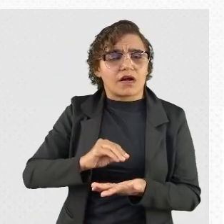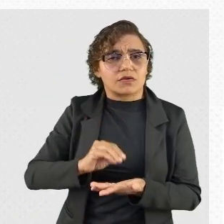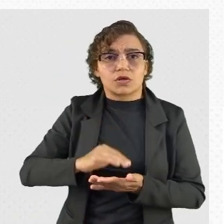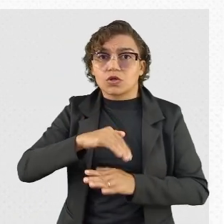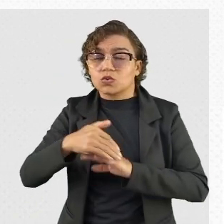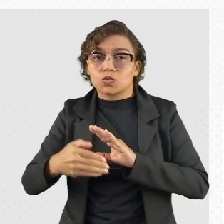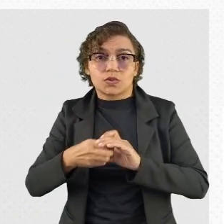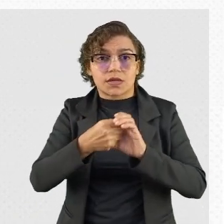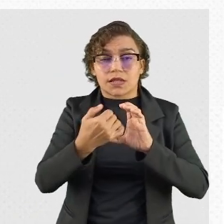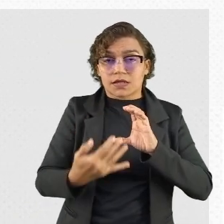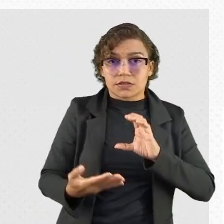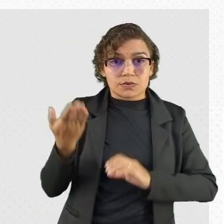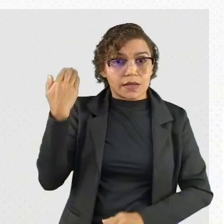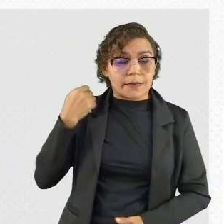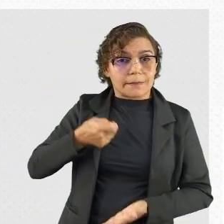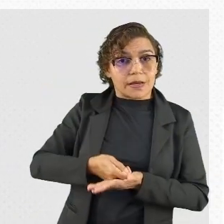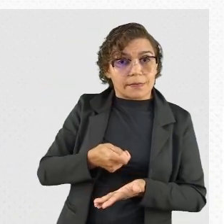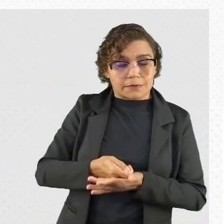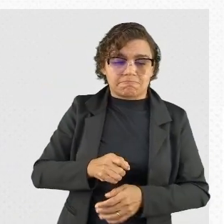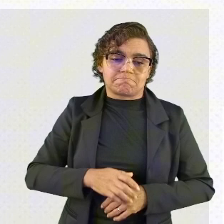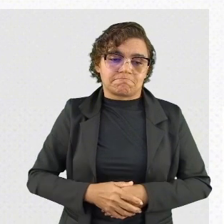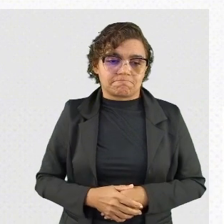que é característico do antigo regime.